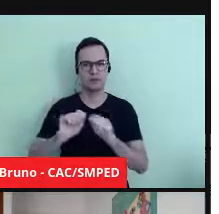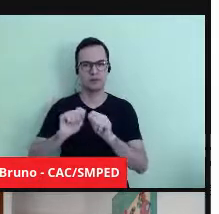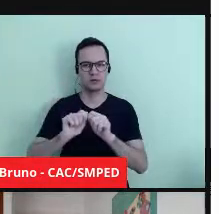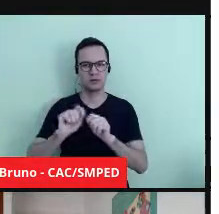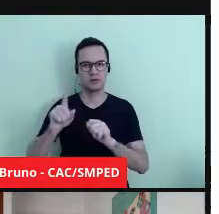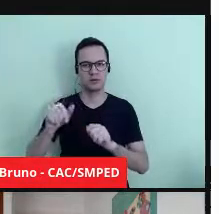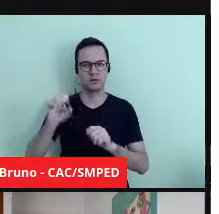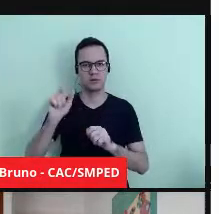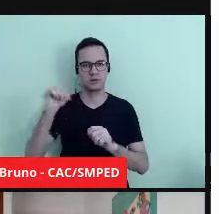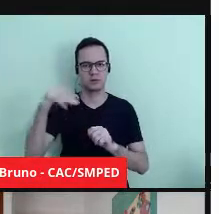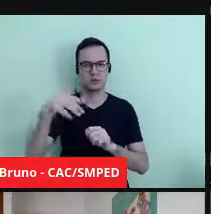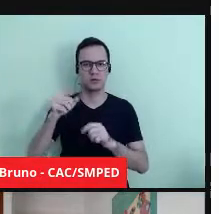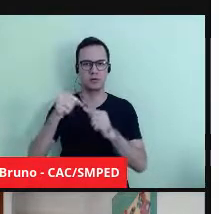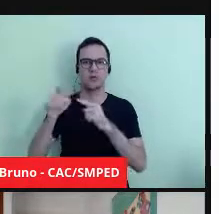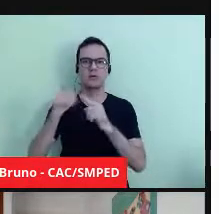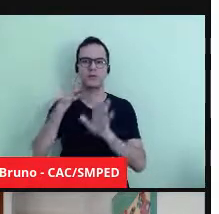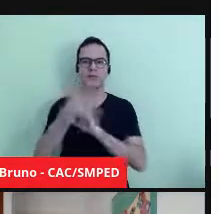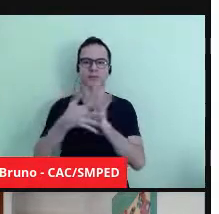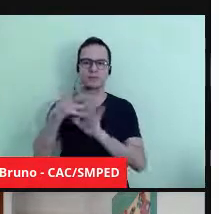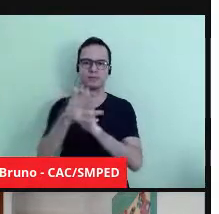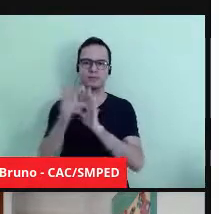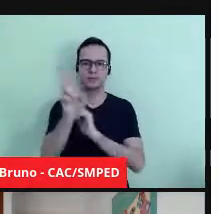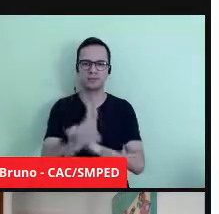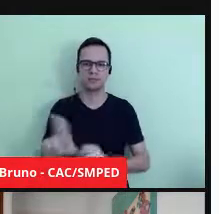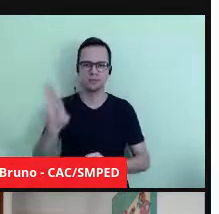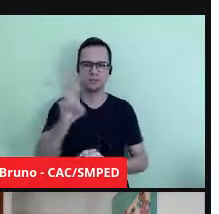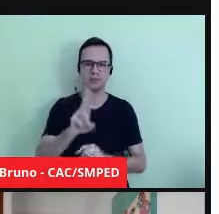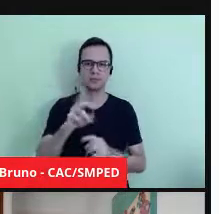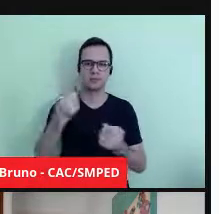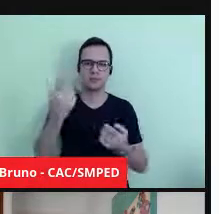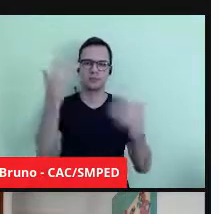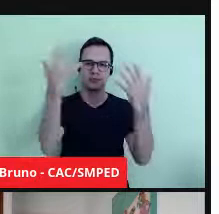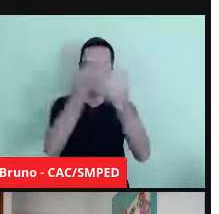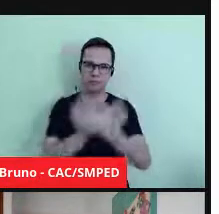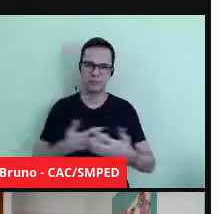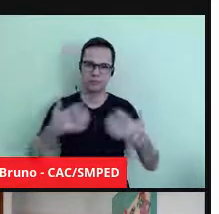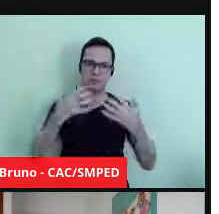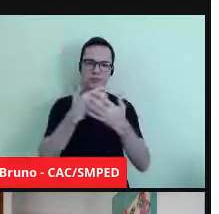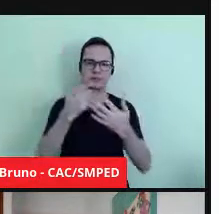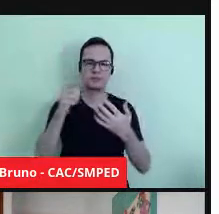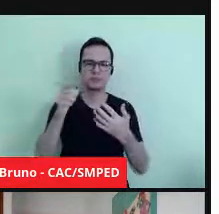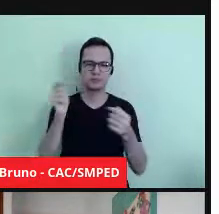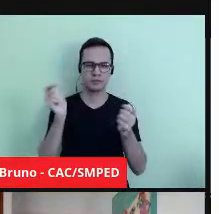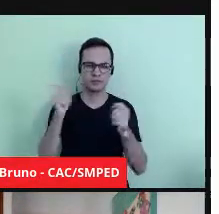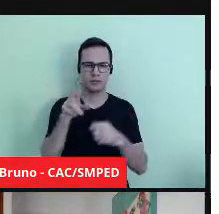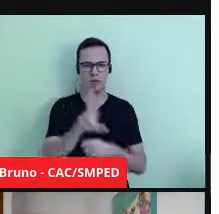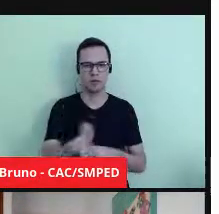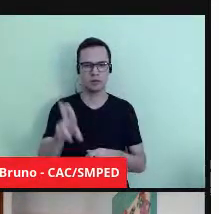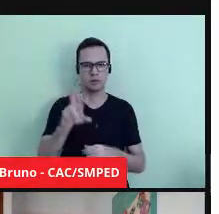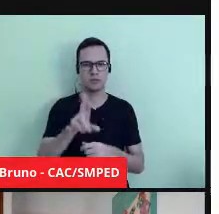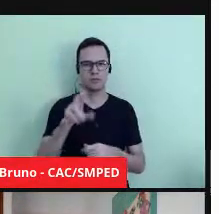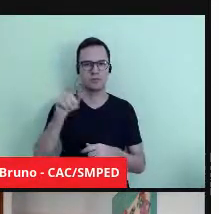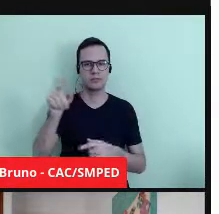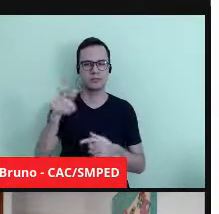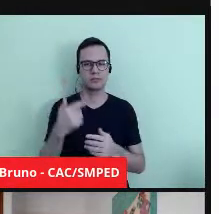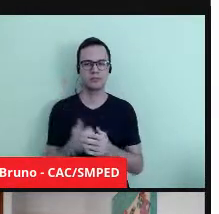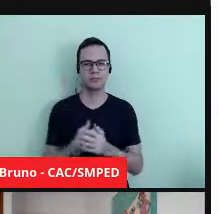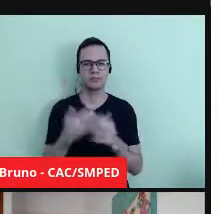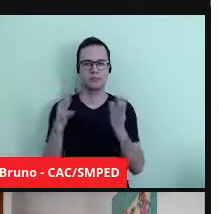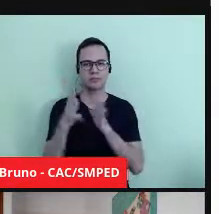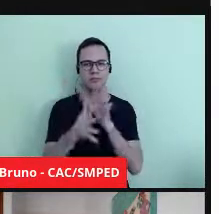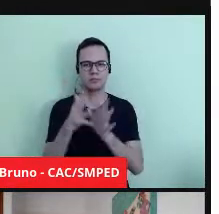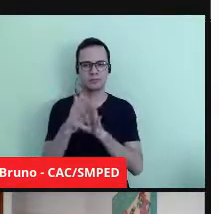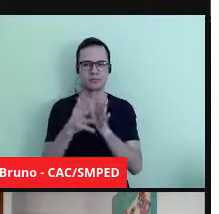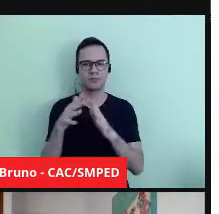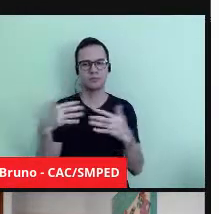o slam a partir da língua brasileira de sinais, né? Então, a poesia com a língua brasileira de sinais. E aí eles fizeram esses vídeos